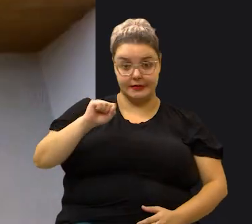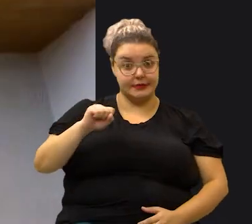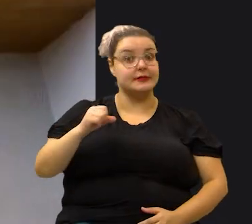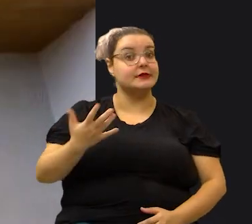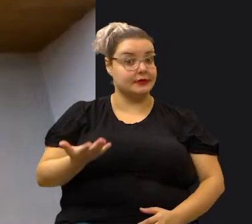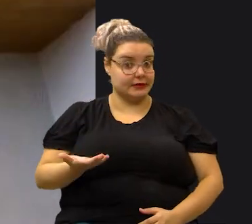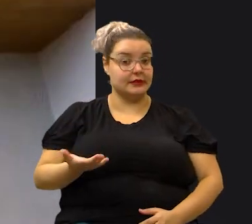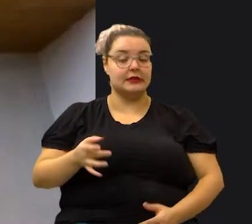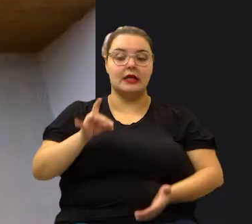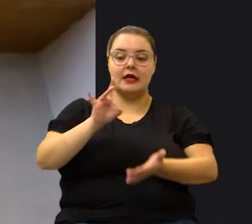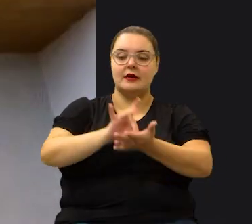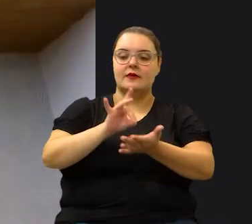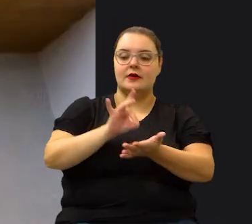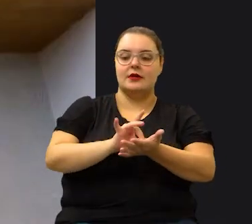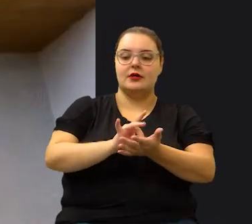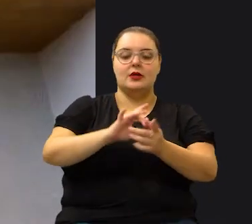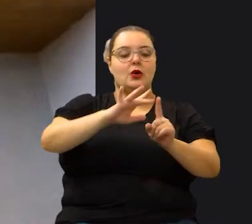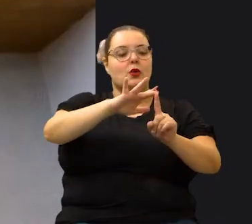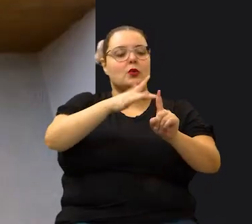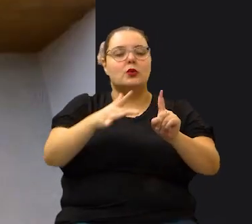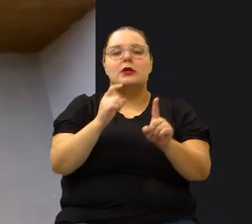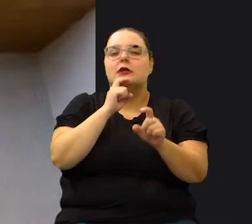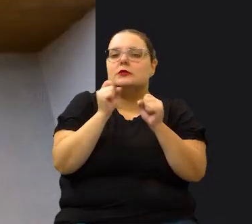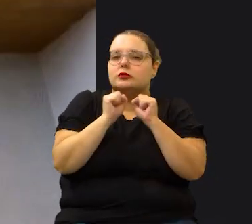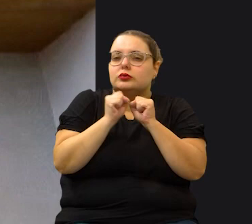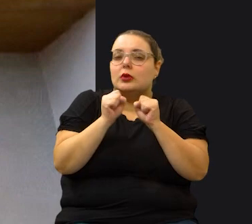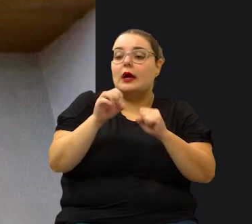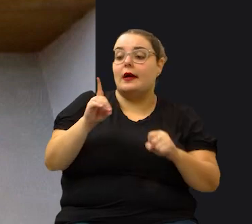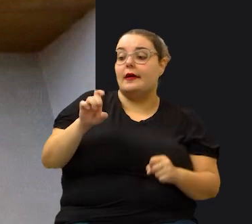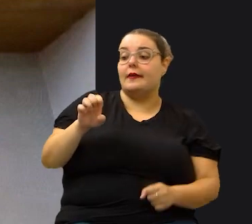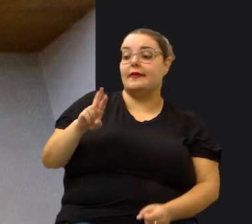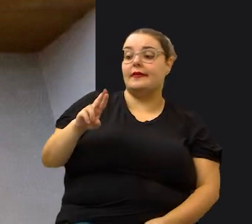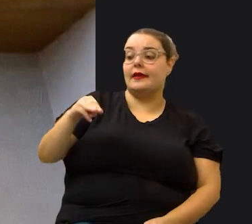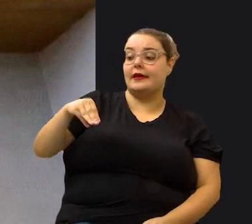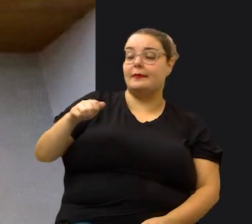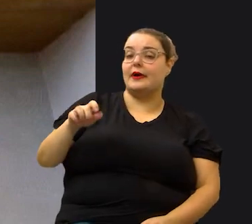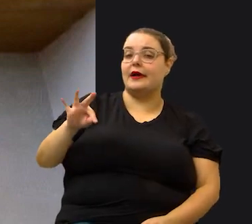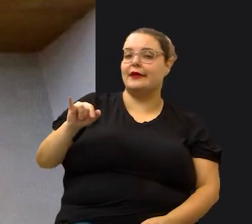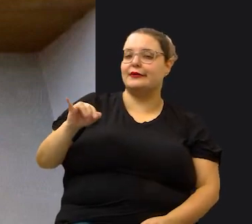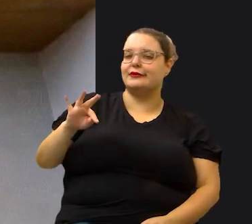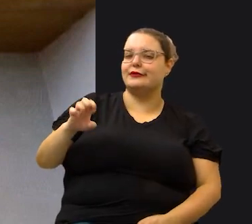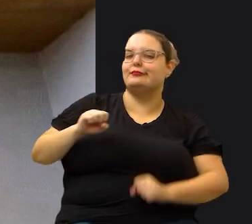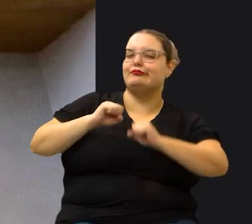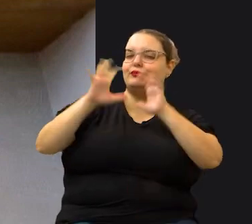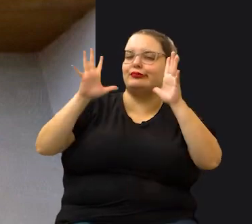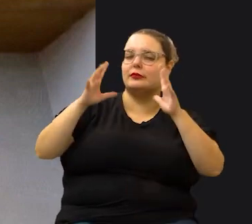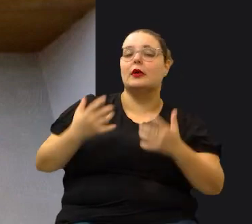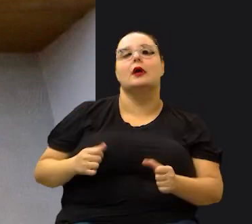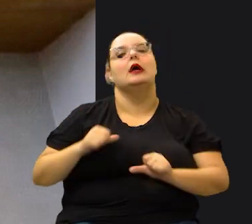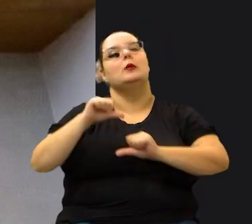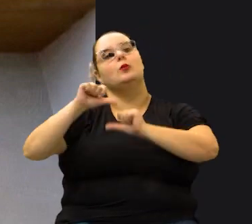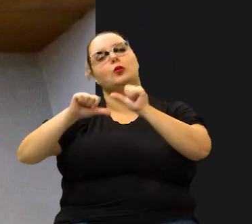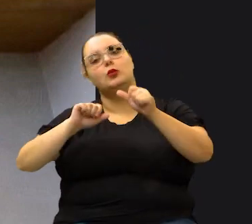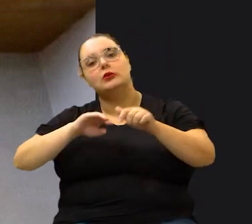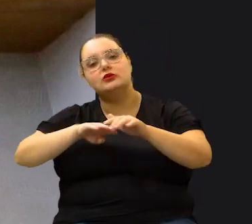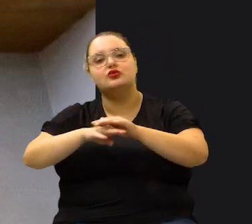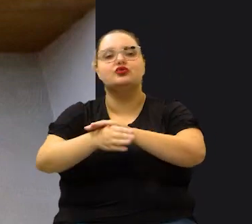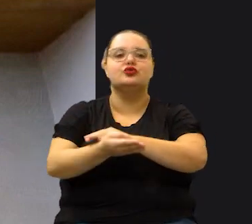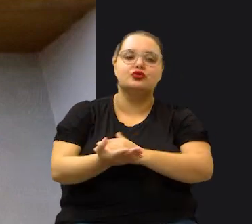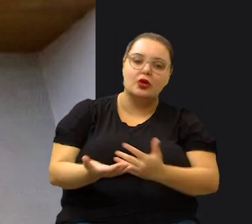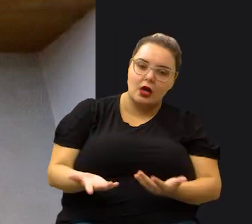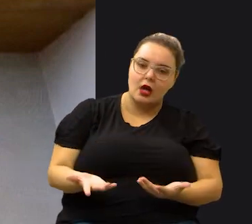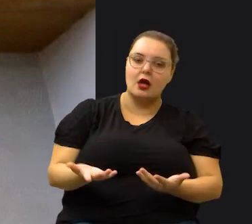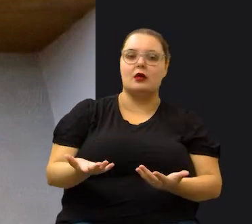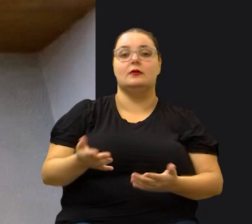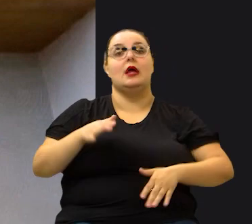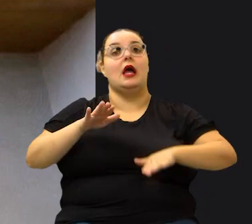Sim, na verdade, é no período do outono e do inverno que as dermatites elas explodem, muitas vezes por causa dessas mudanças de hábitos, por